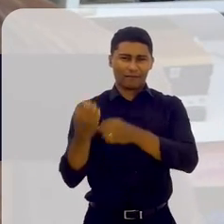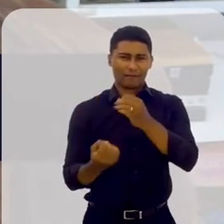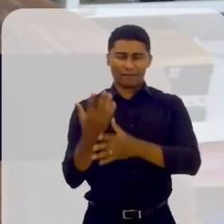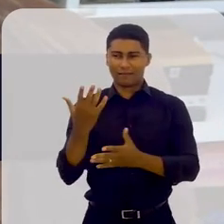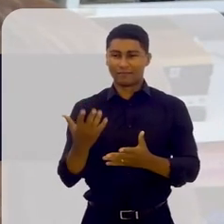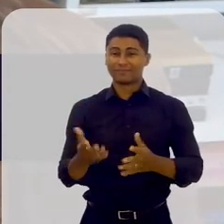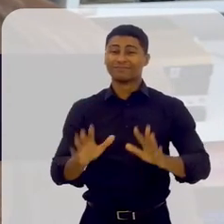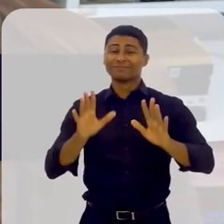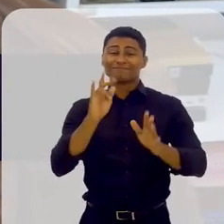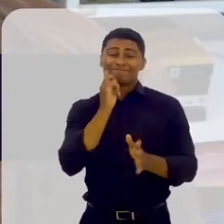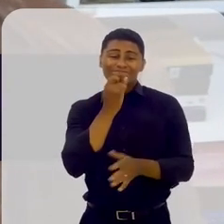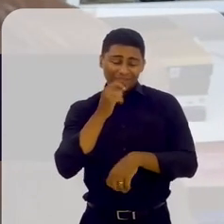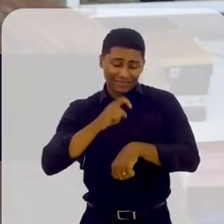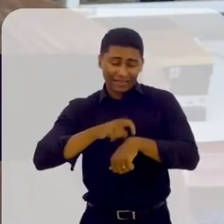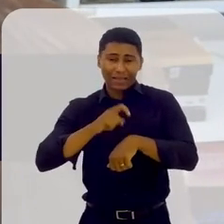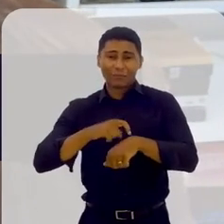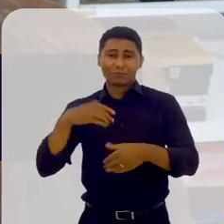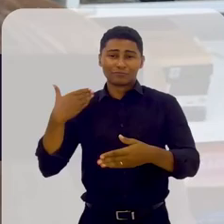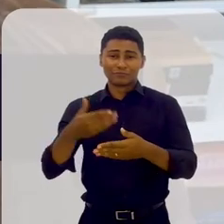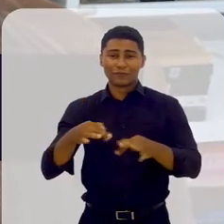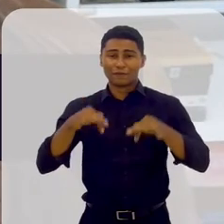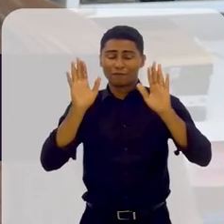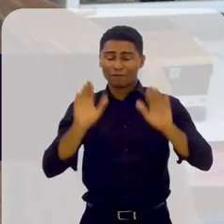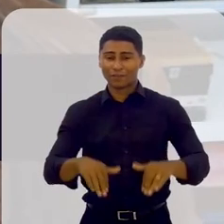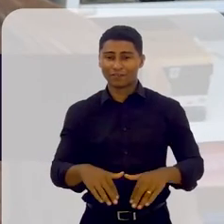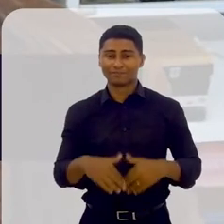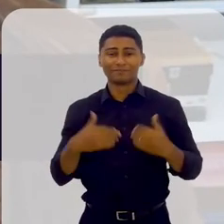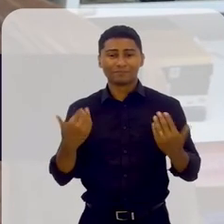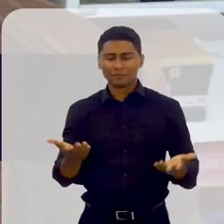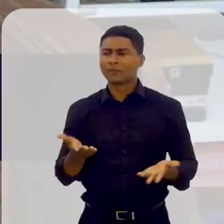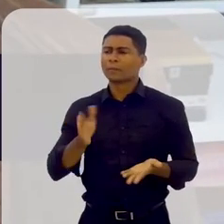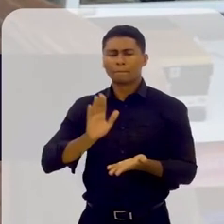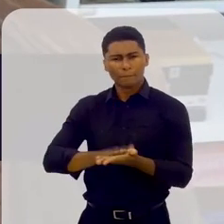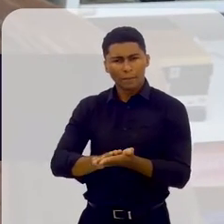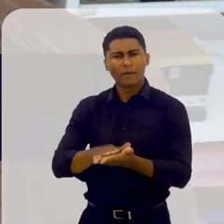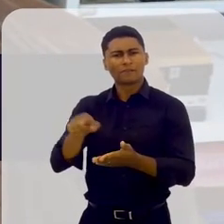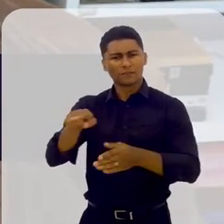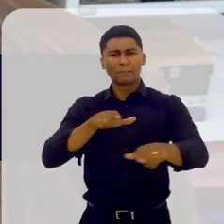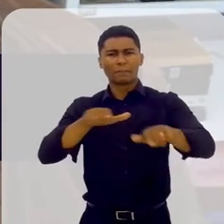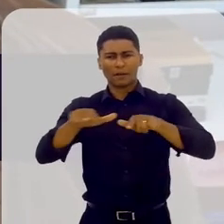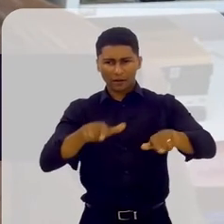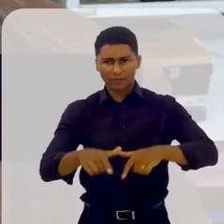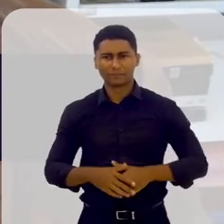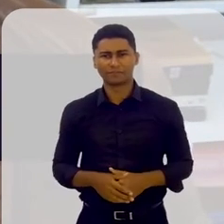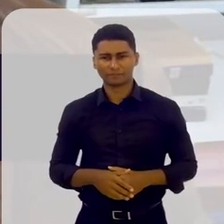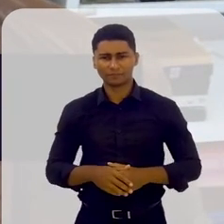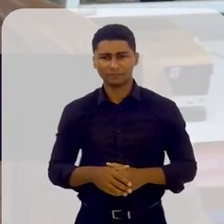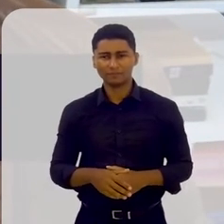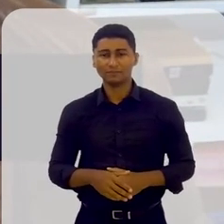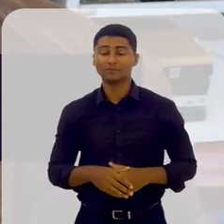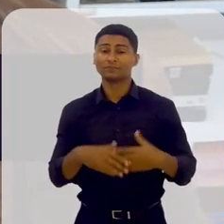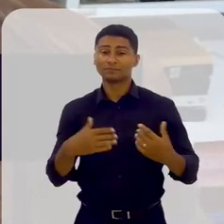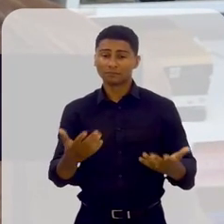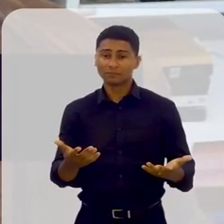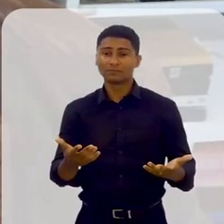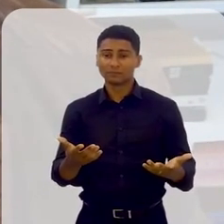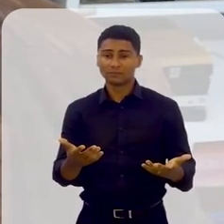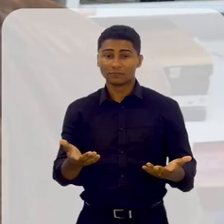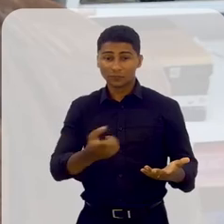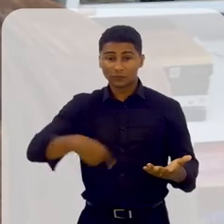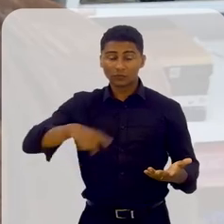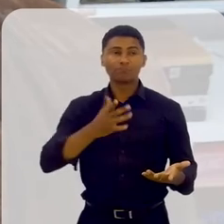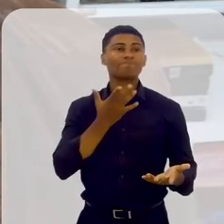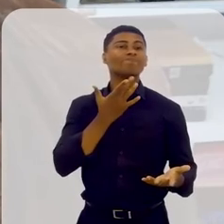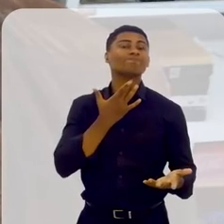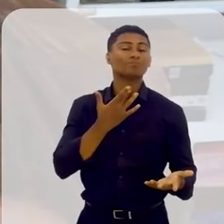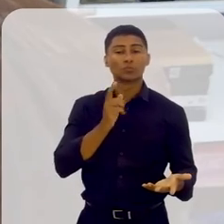os próximos meses, mas infelizmente nós chegamos ao fim do programa. Então eu queria dar os parabéns pelo seu trabalho e manifestar aqui